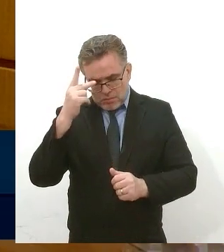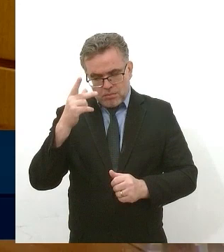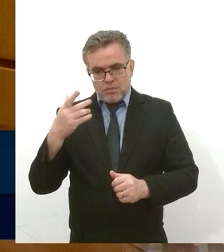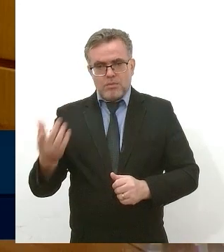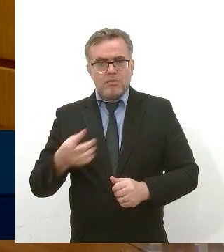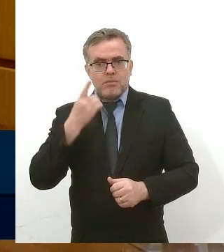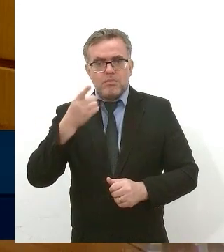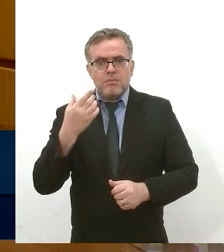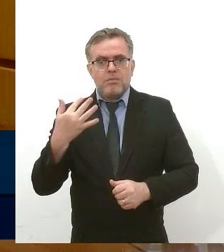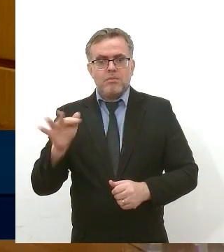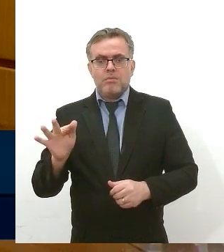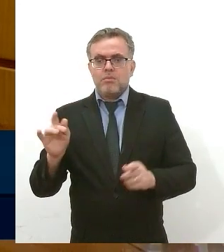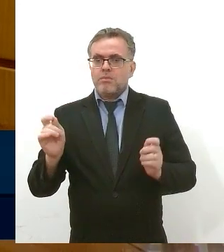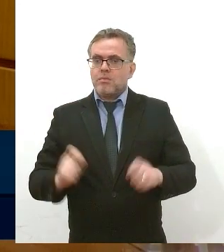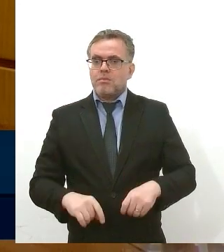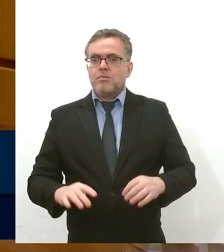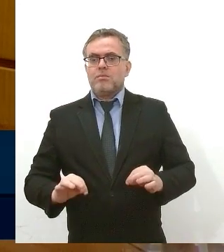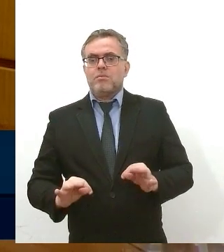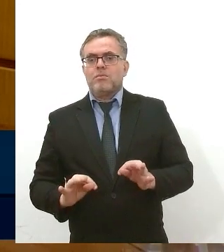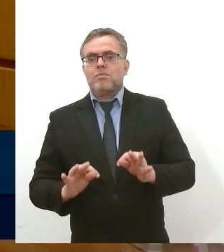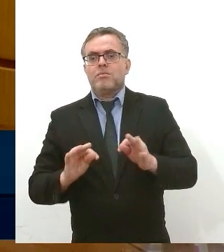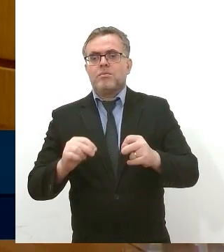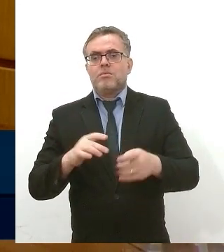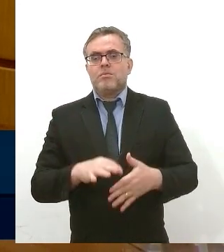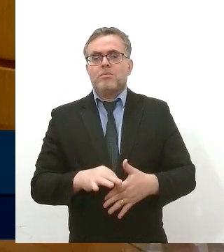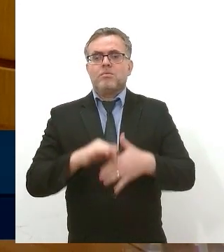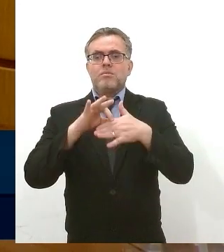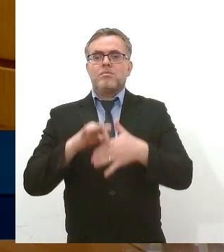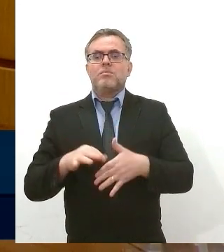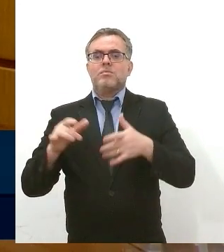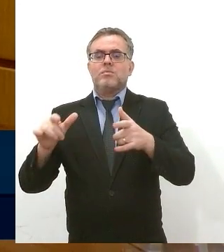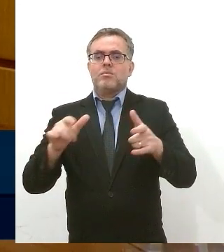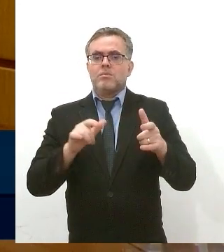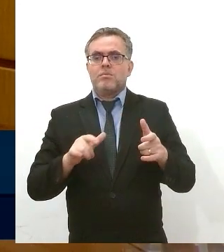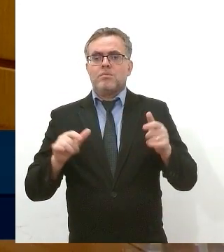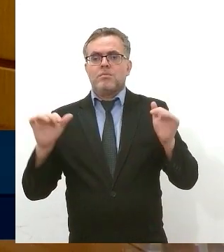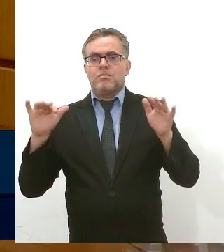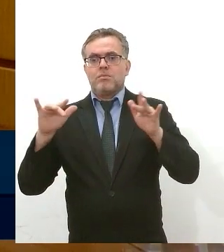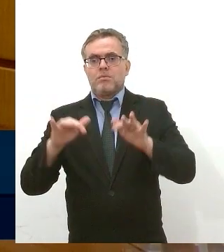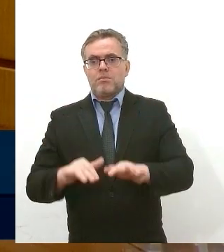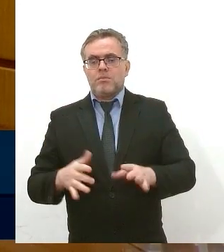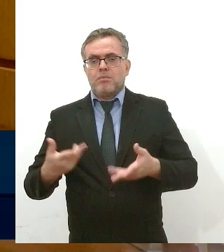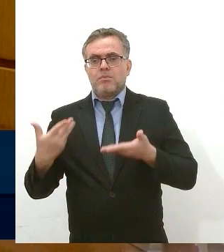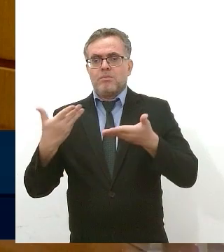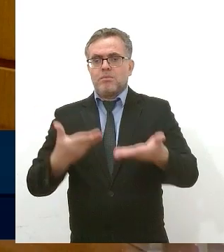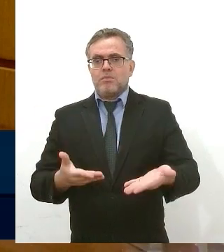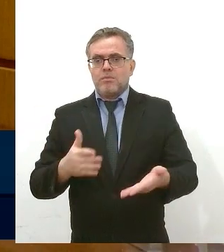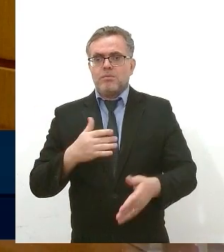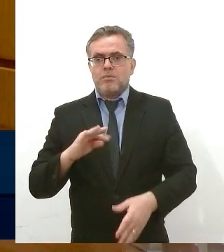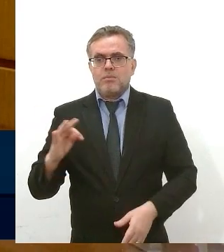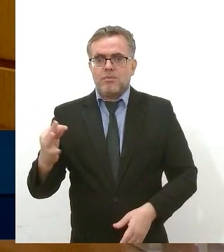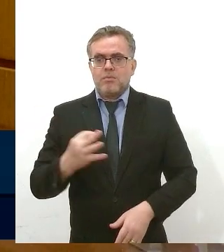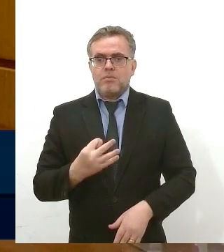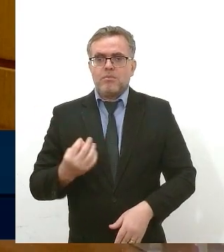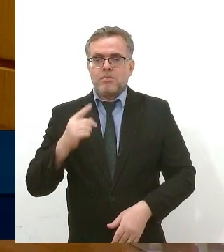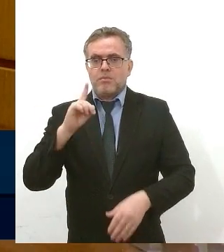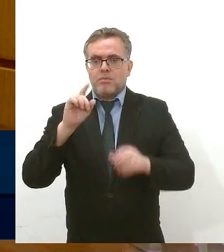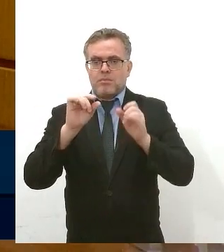as lideranças locais, para receber todos os visitantes. Que Deus nos abençoe neste dia.